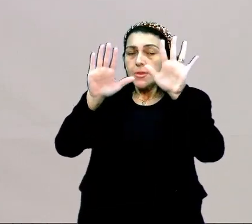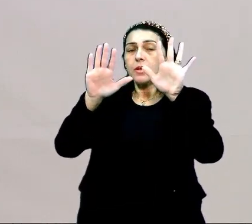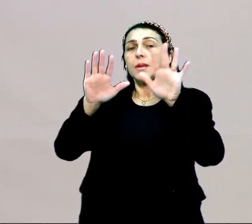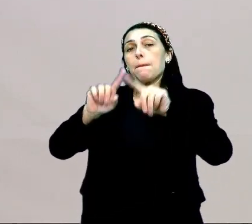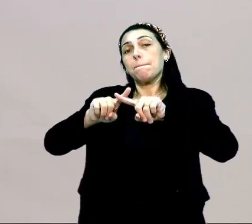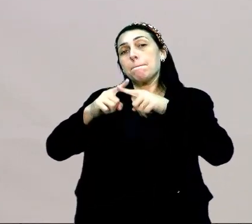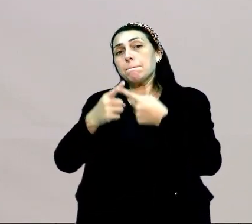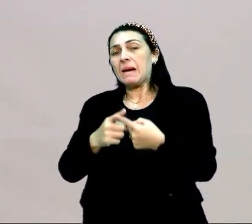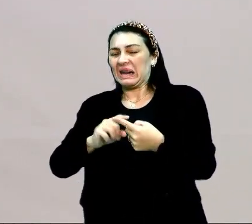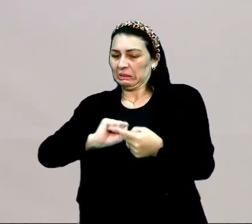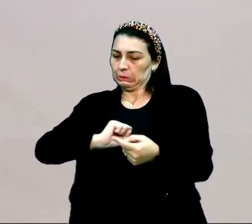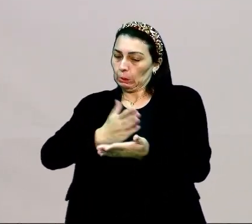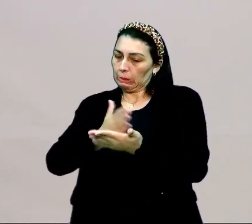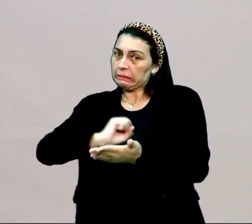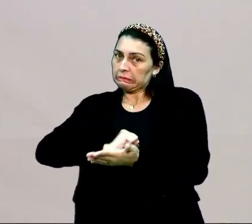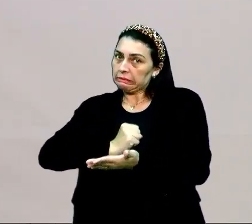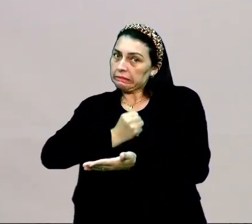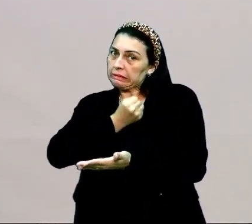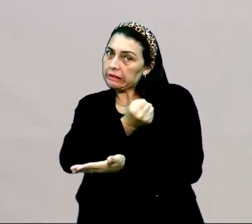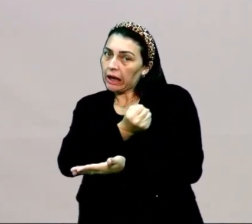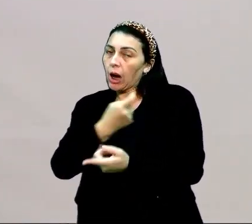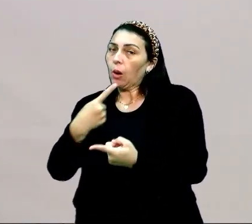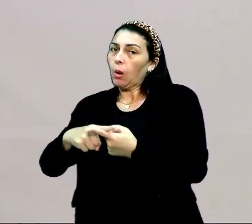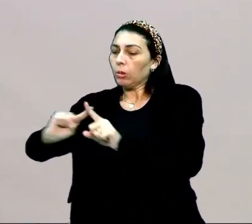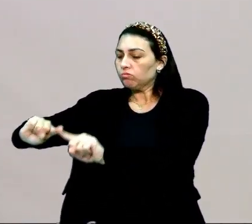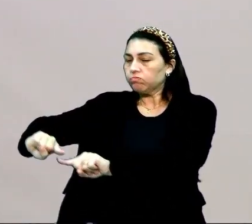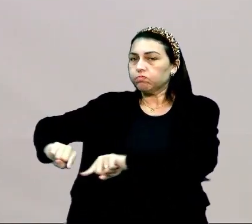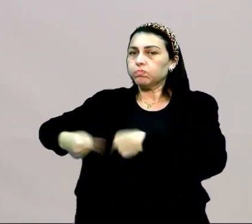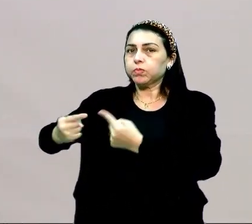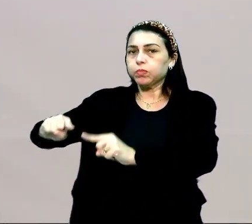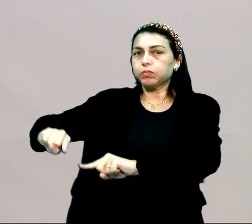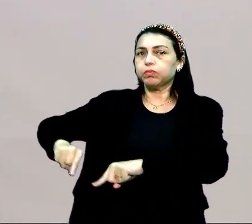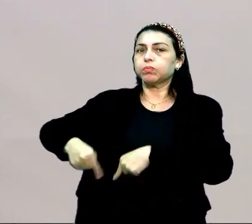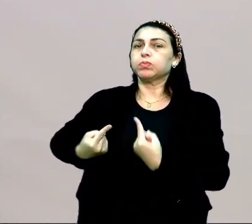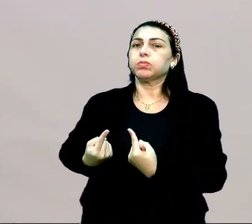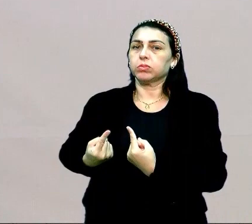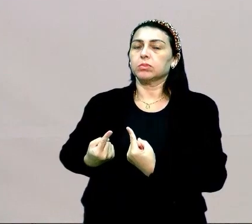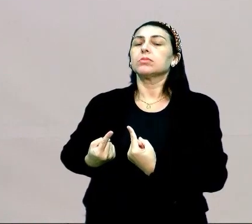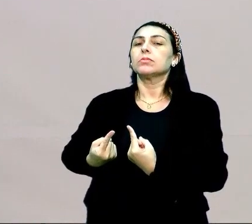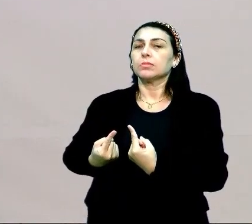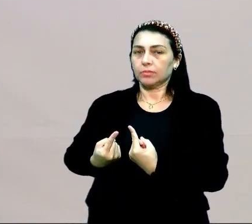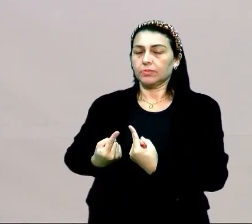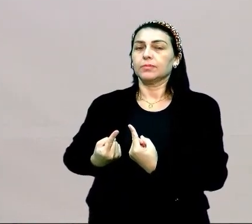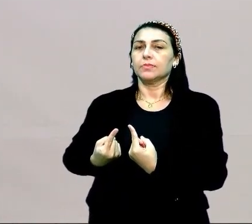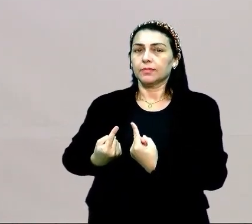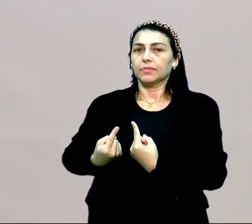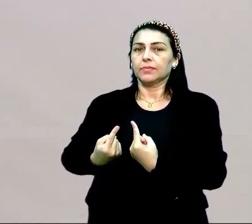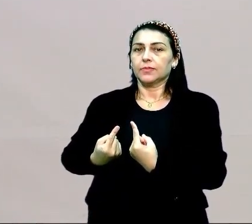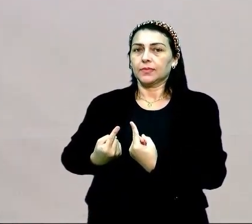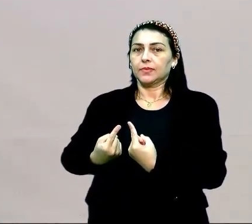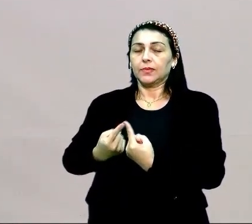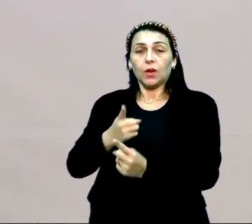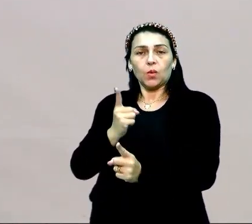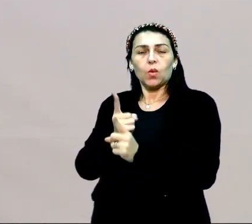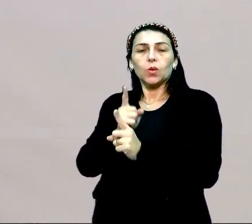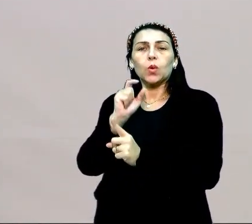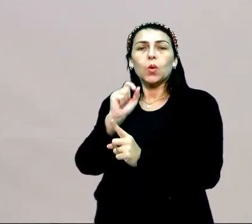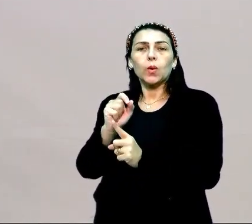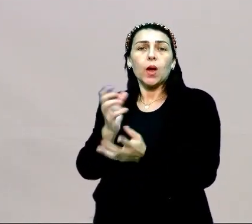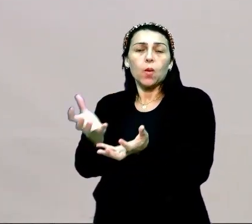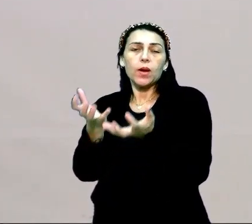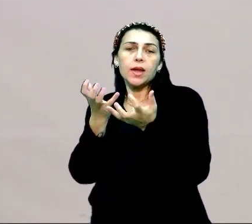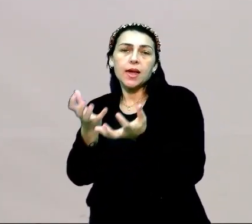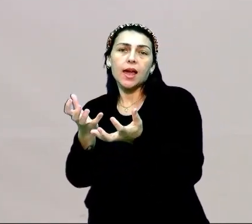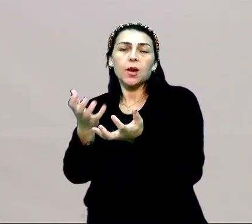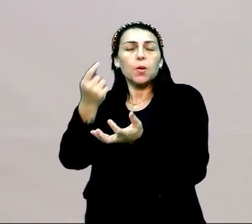eu começo a não aceitar de bom grado a verdade quando ela me contesta e quando ela vem de encontro àquilo que eu quero,